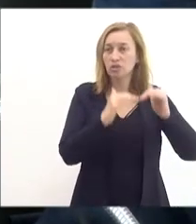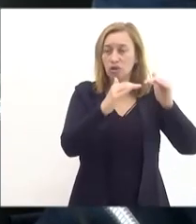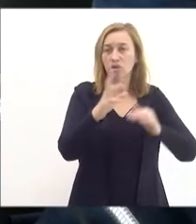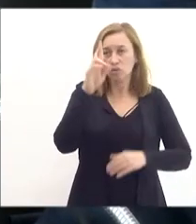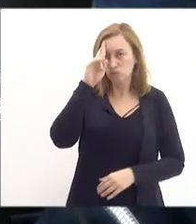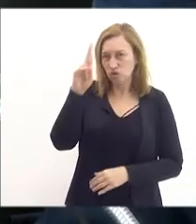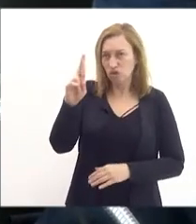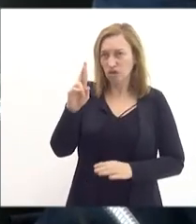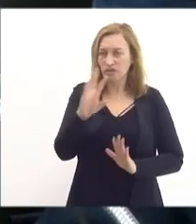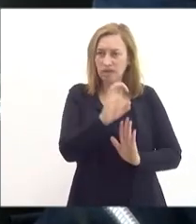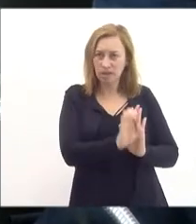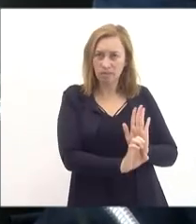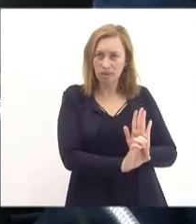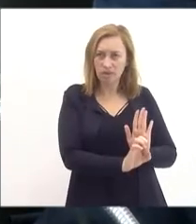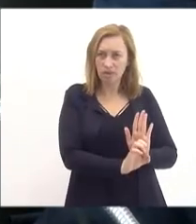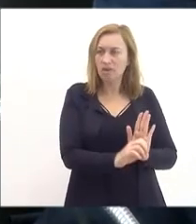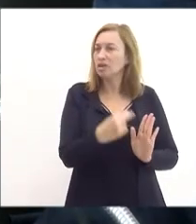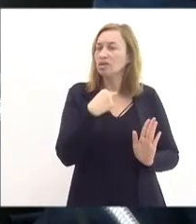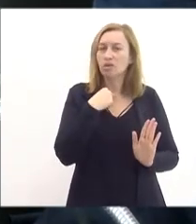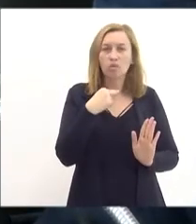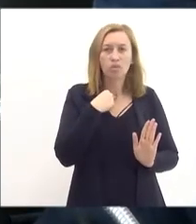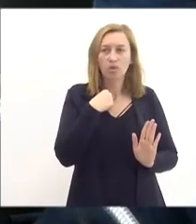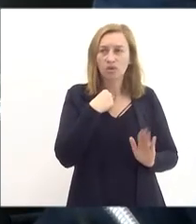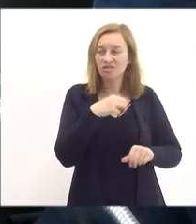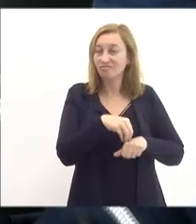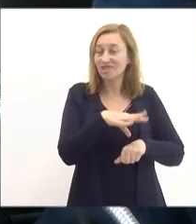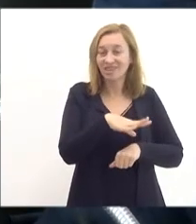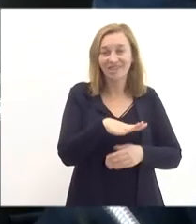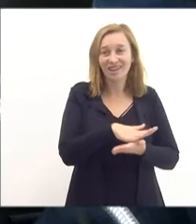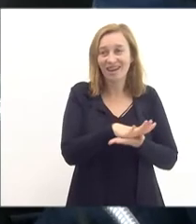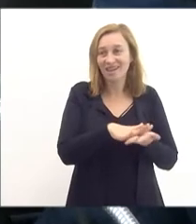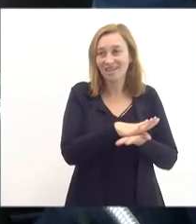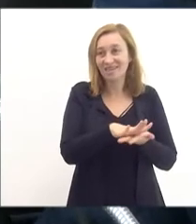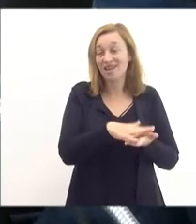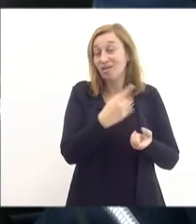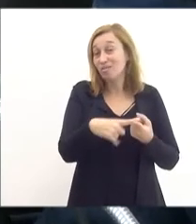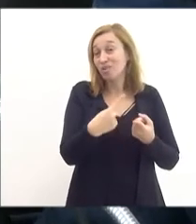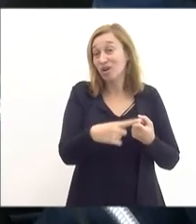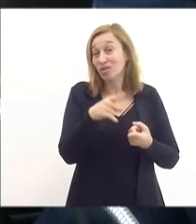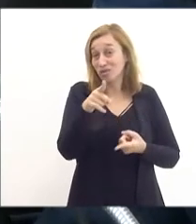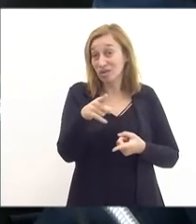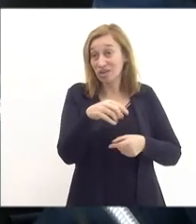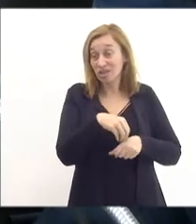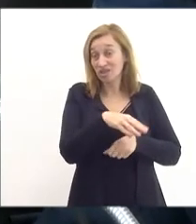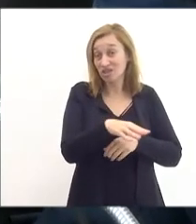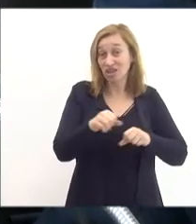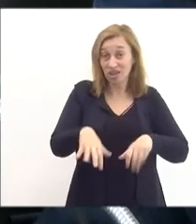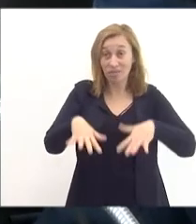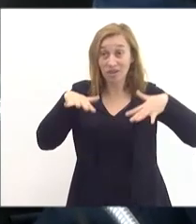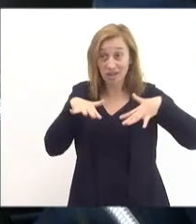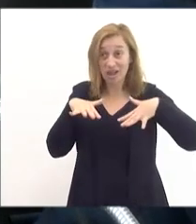da bancada, não pode destacar. Porque quando você destaca em plenário,